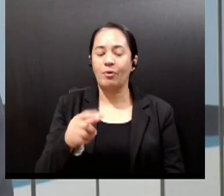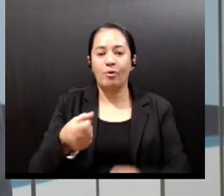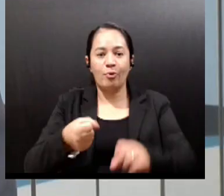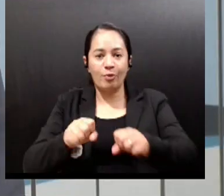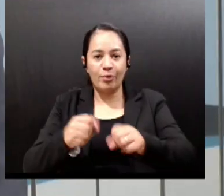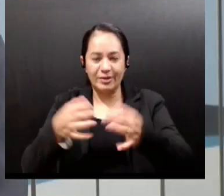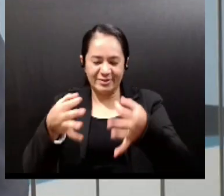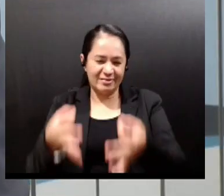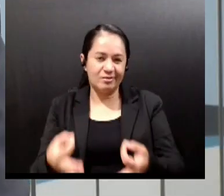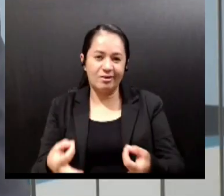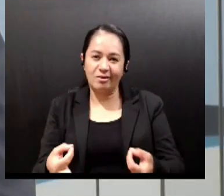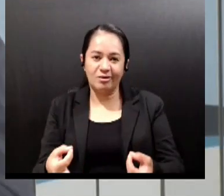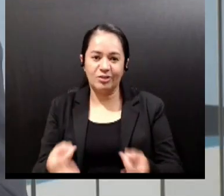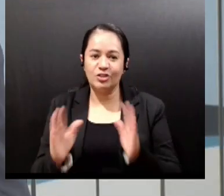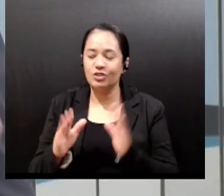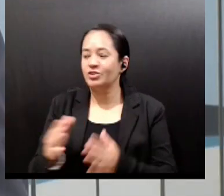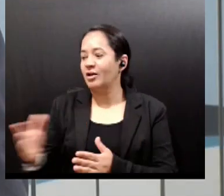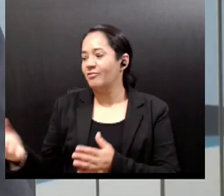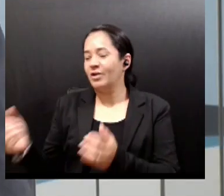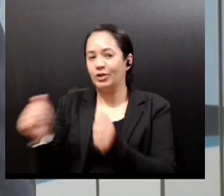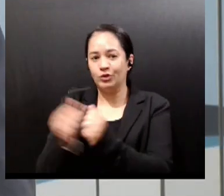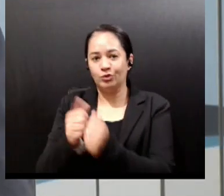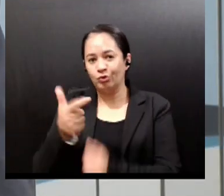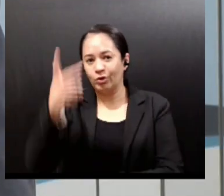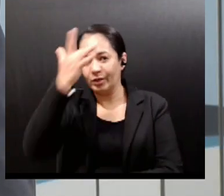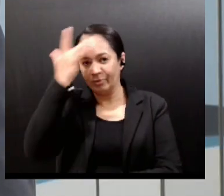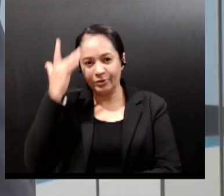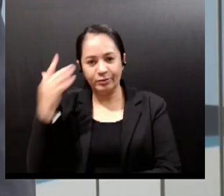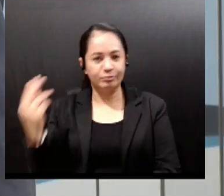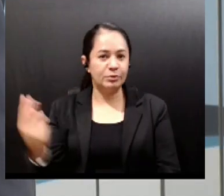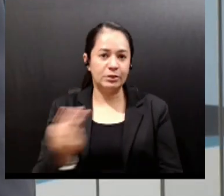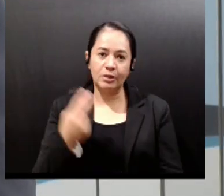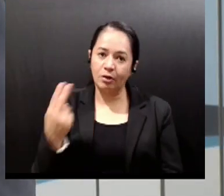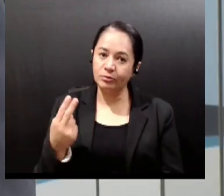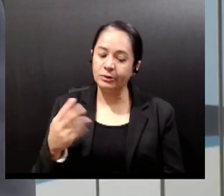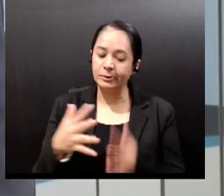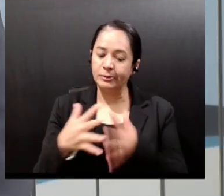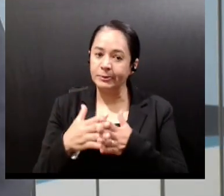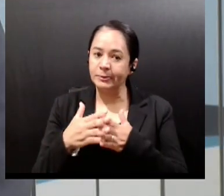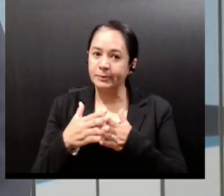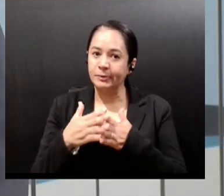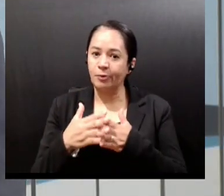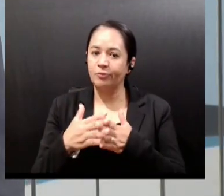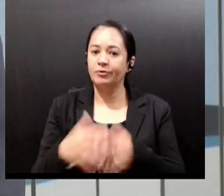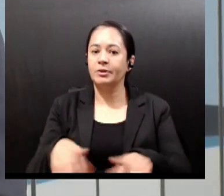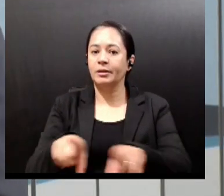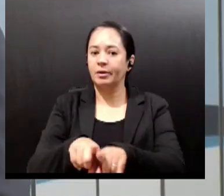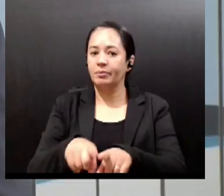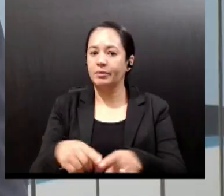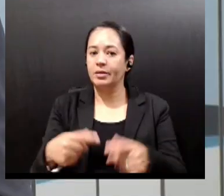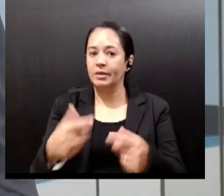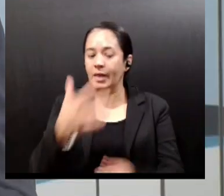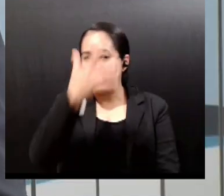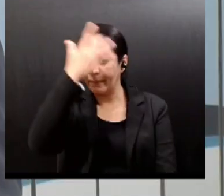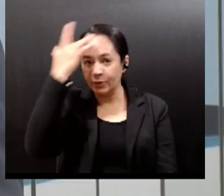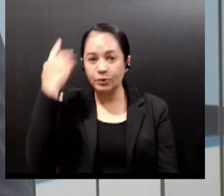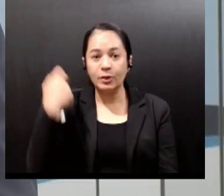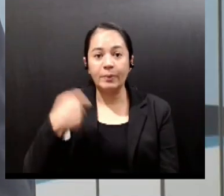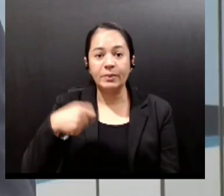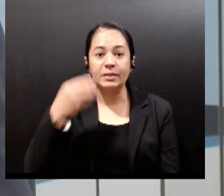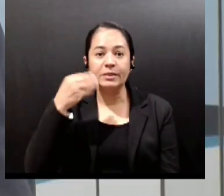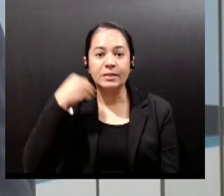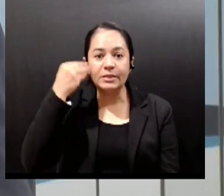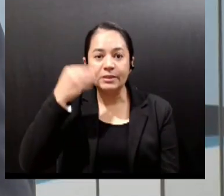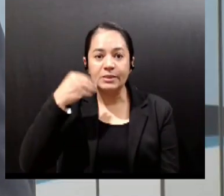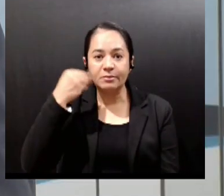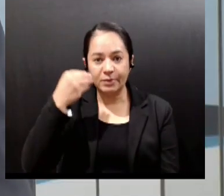e já vai levar uma pessoa. Então esse é um lado conflitante também. A pessoa precisa ter uma experiência relacionada a conduzir